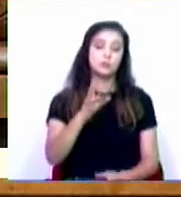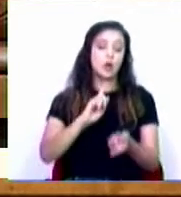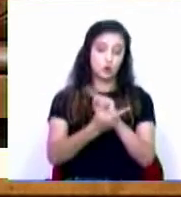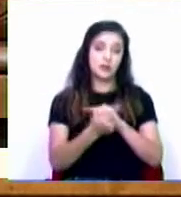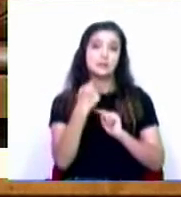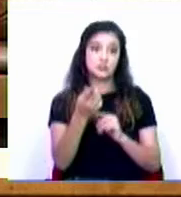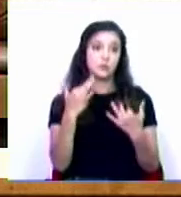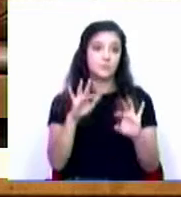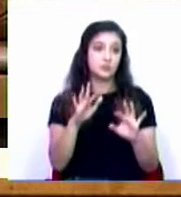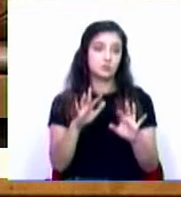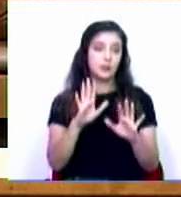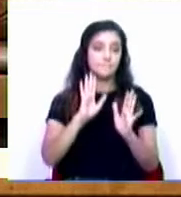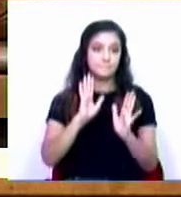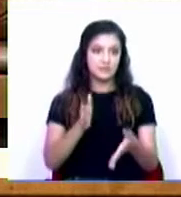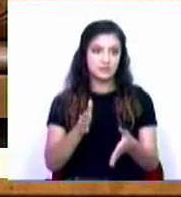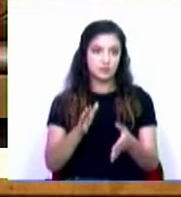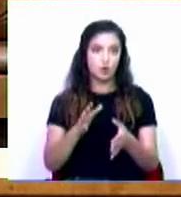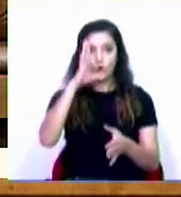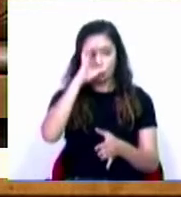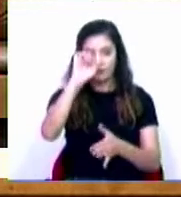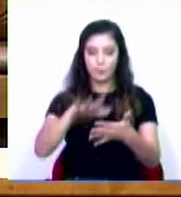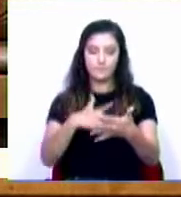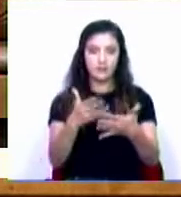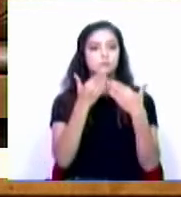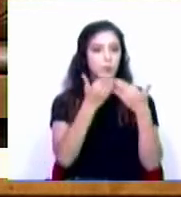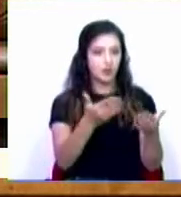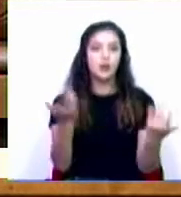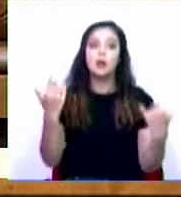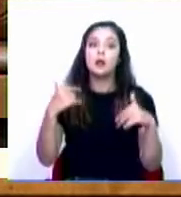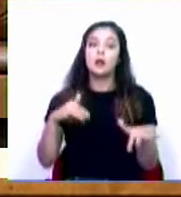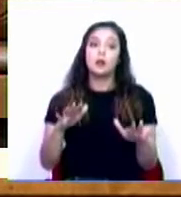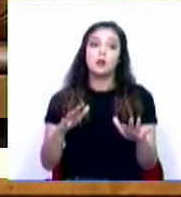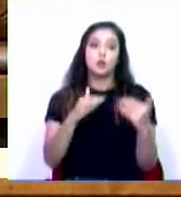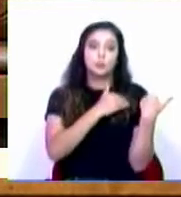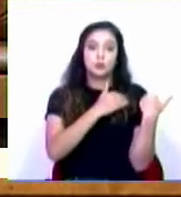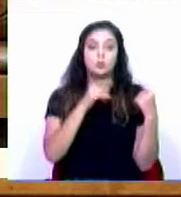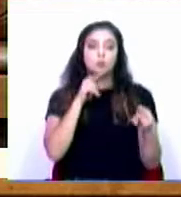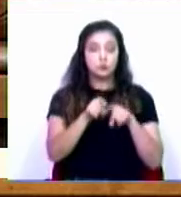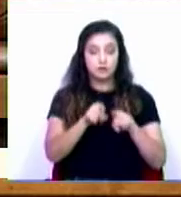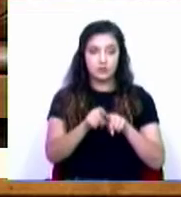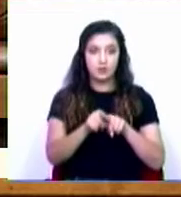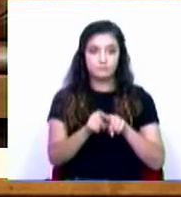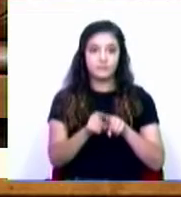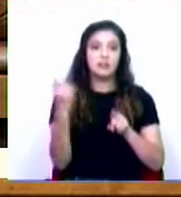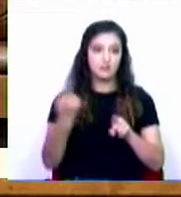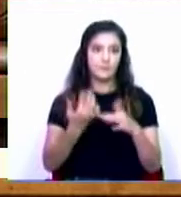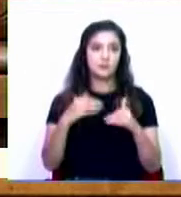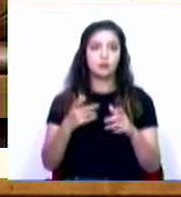momento da oposição assumir e parabenizar o Governo pelo plano. Com responsabilidade política, era o que devia ser feito, mas o